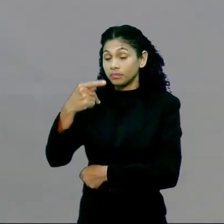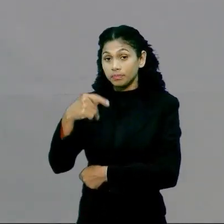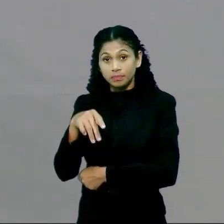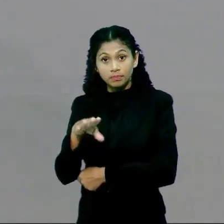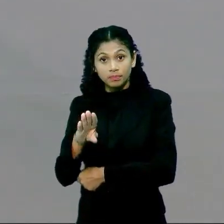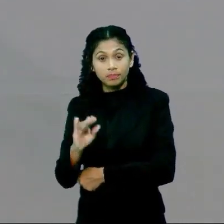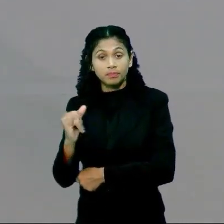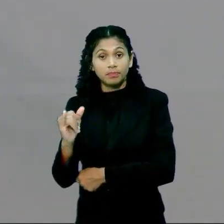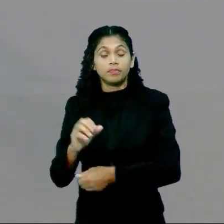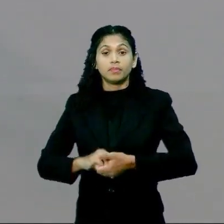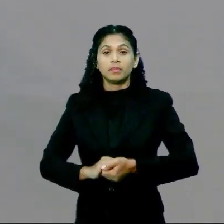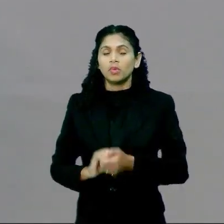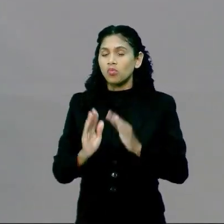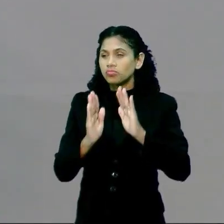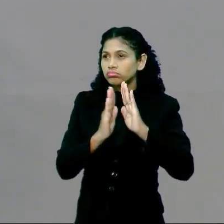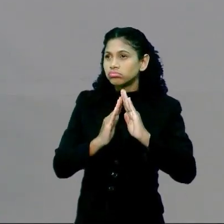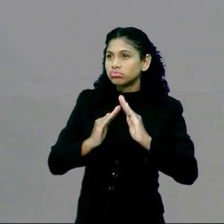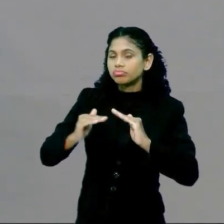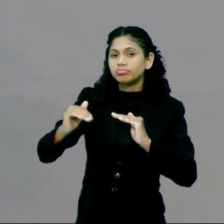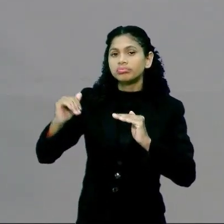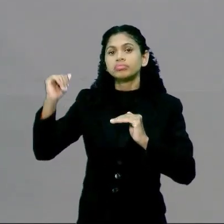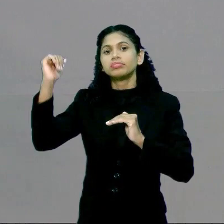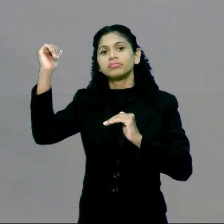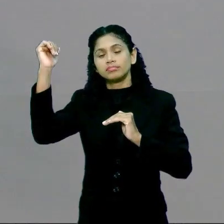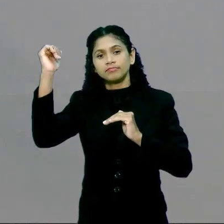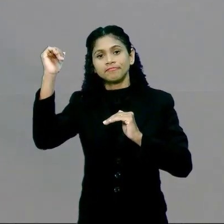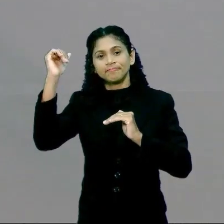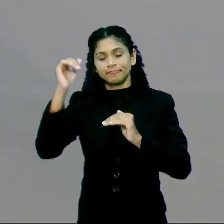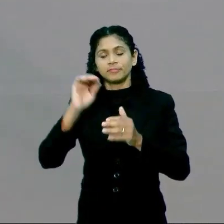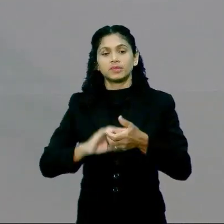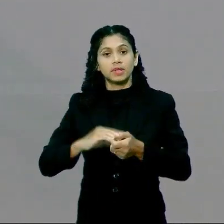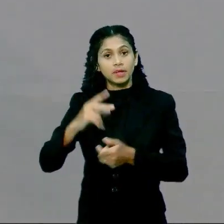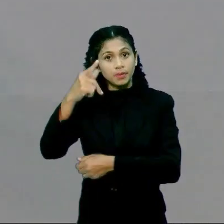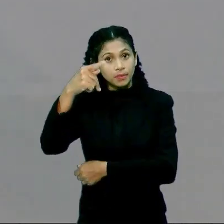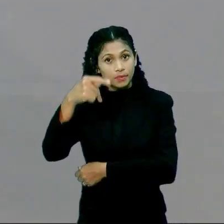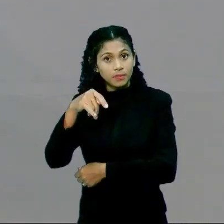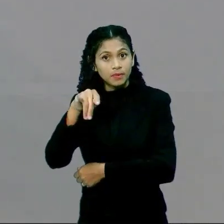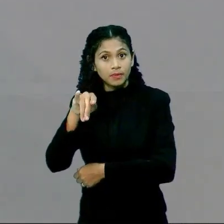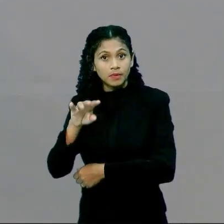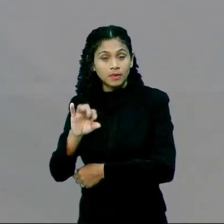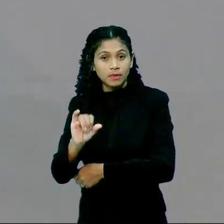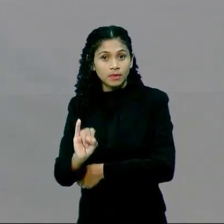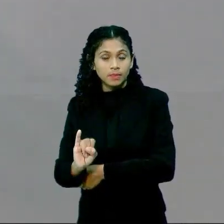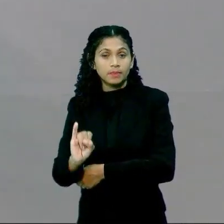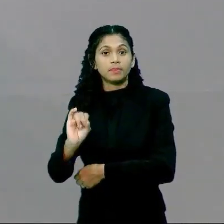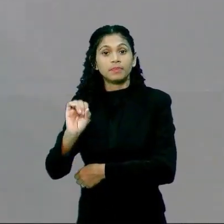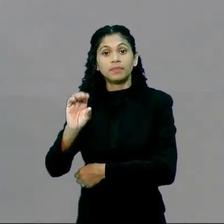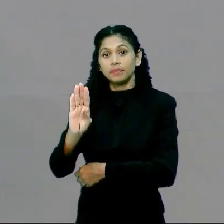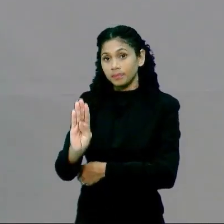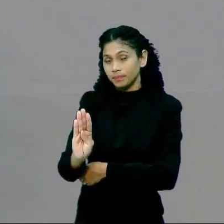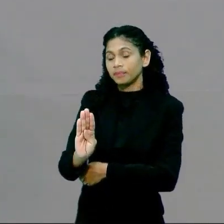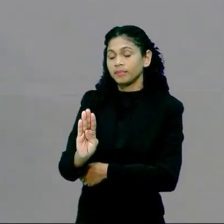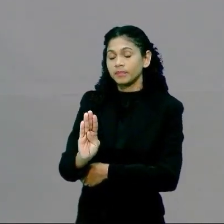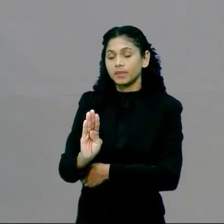seu tamanho, claro, dentro da sua proporção. Claro que o que movimenta a economia lá é o